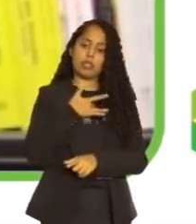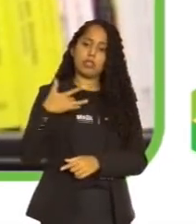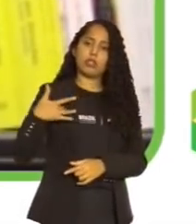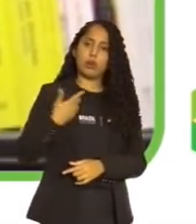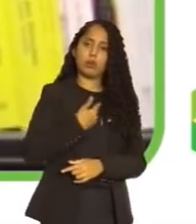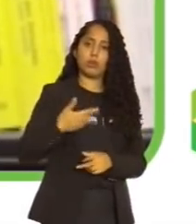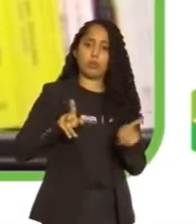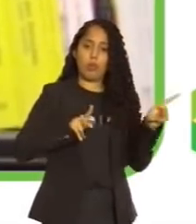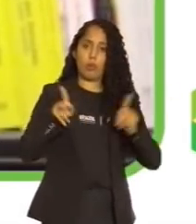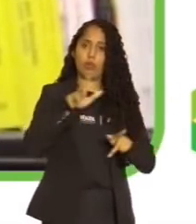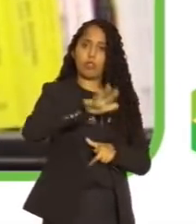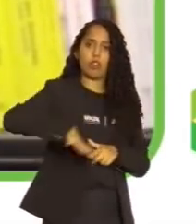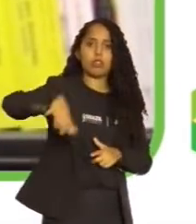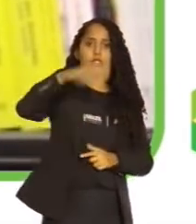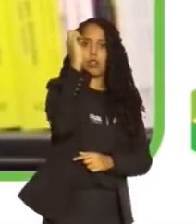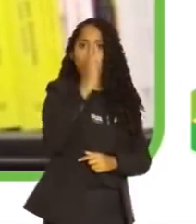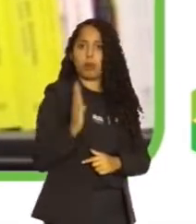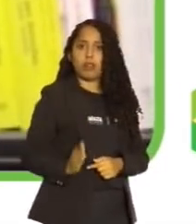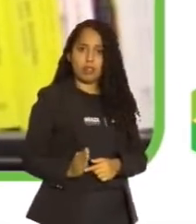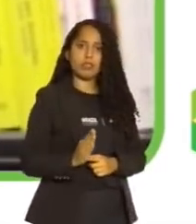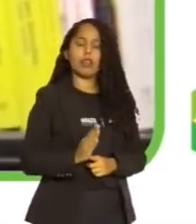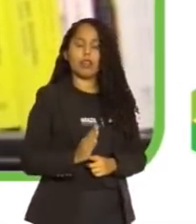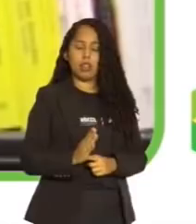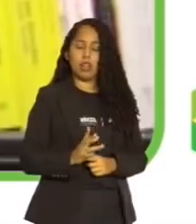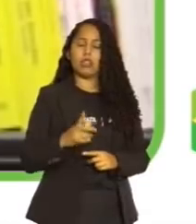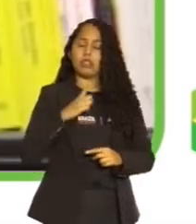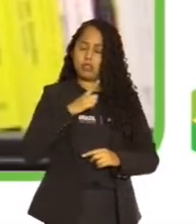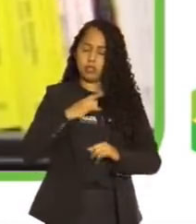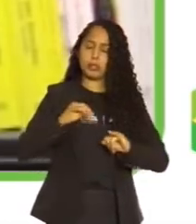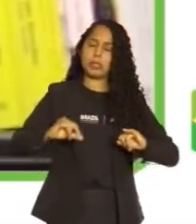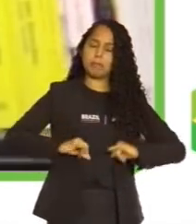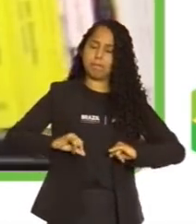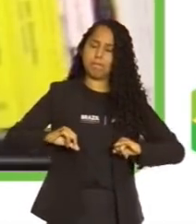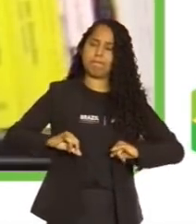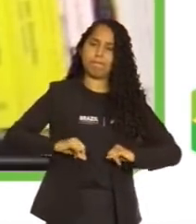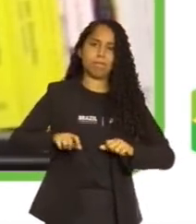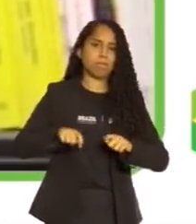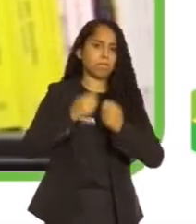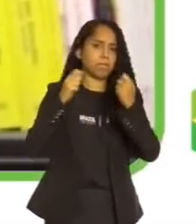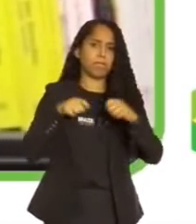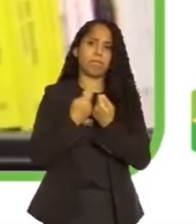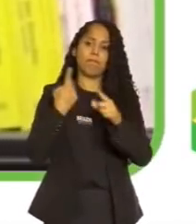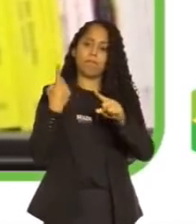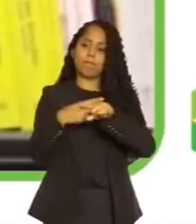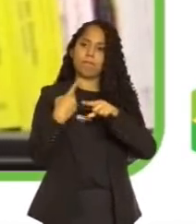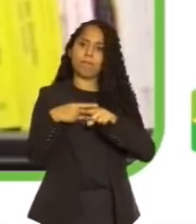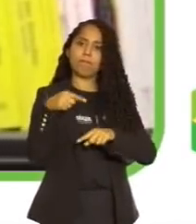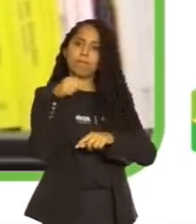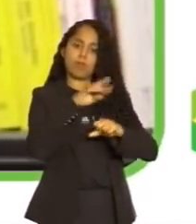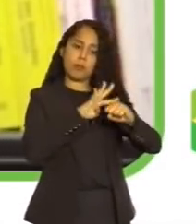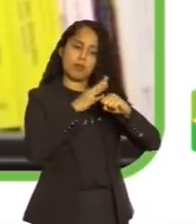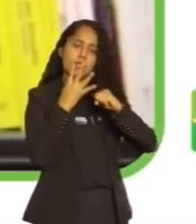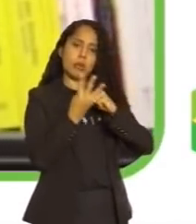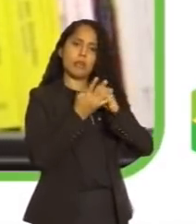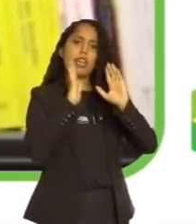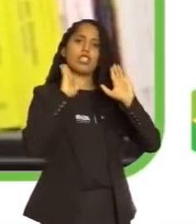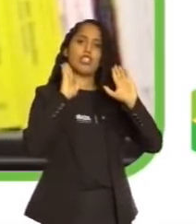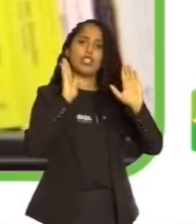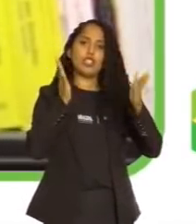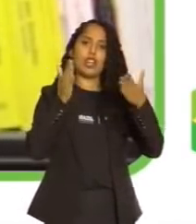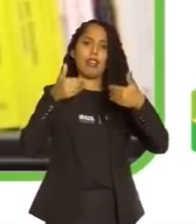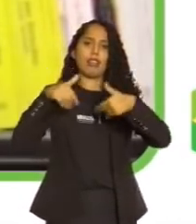brasileira está extremamente machucada e prejudicada pela circunstância de uma pandemia que já levou a vida de mais